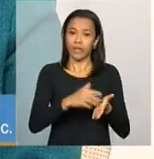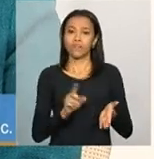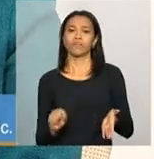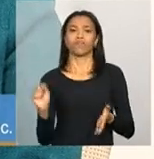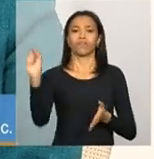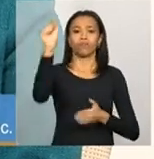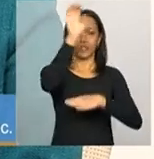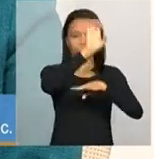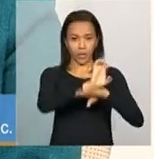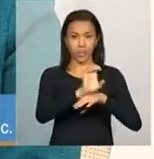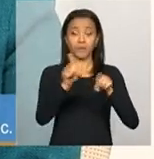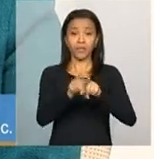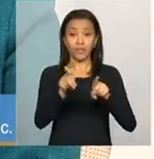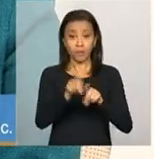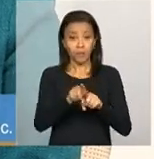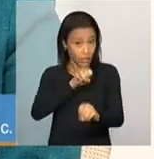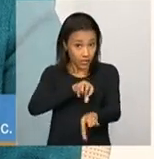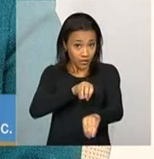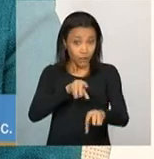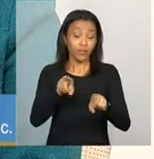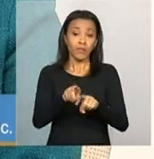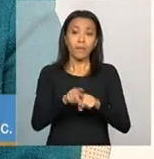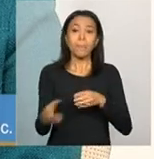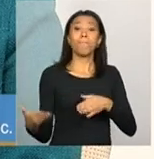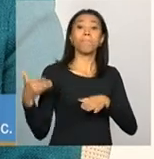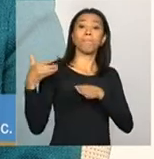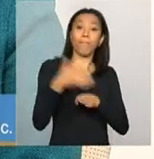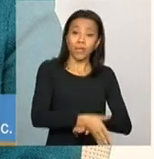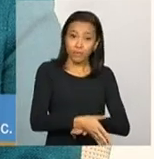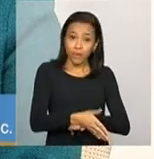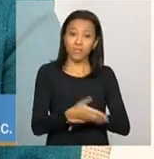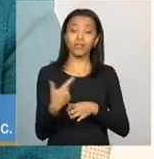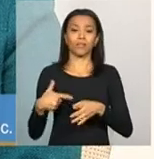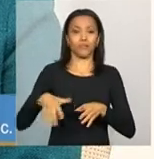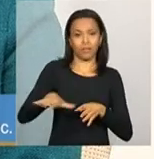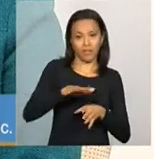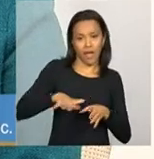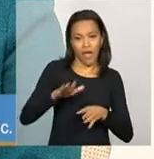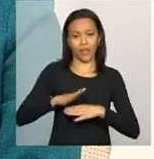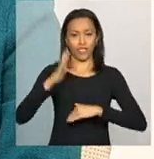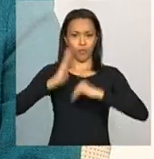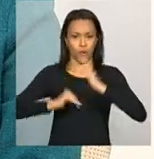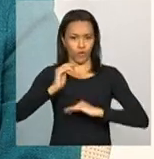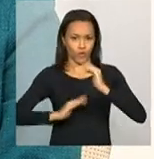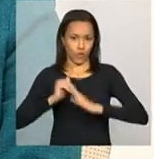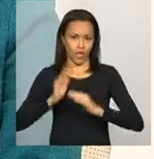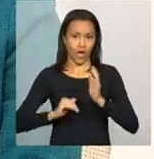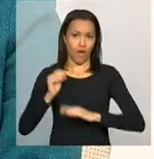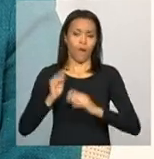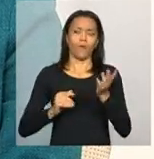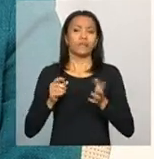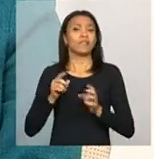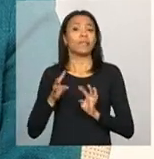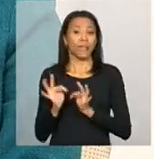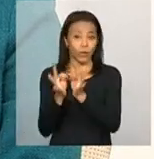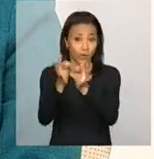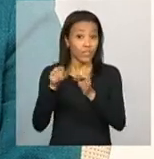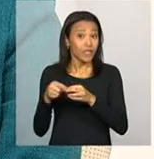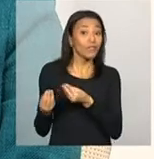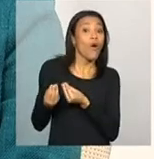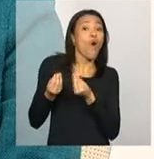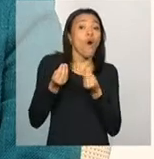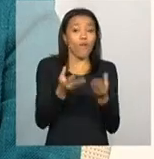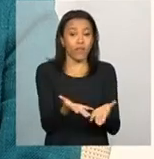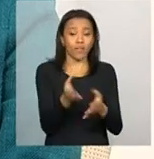educação e com a participação das instituições ofertantes de educação profissional e tecnológica, que oferecem